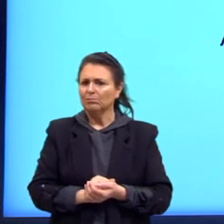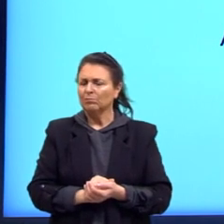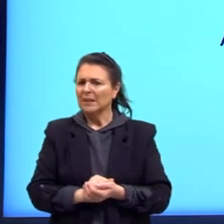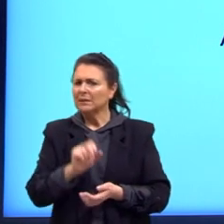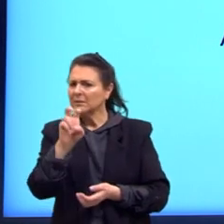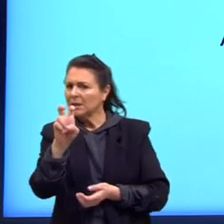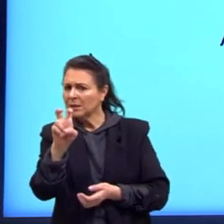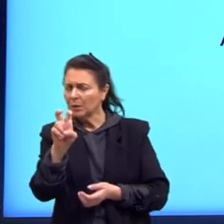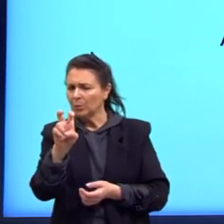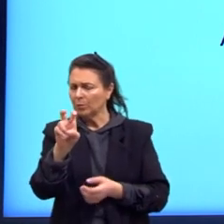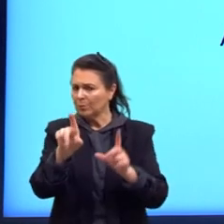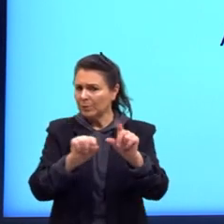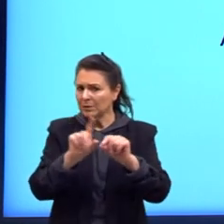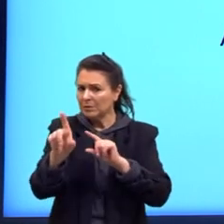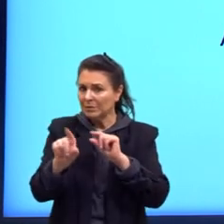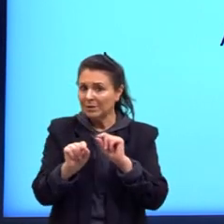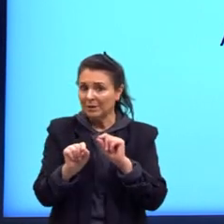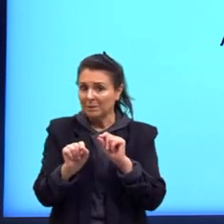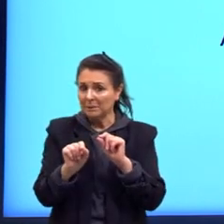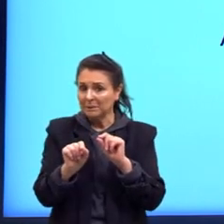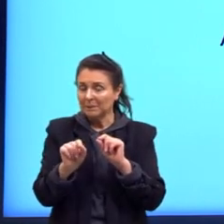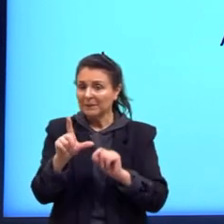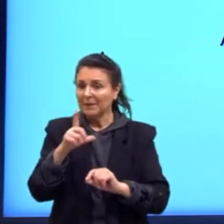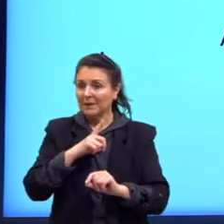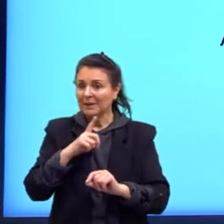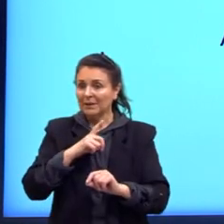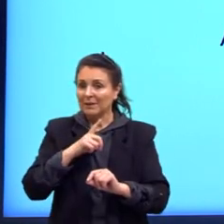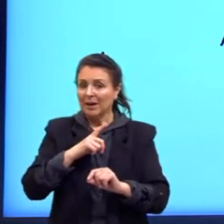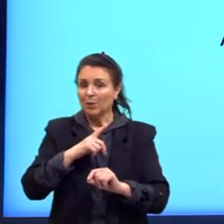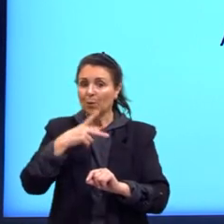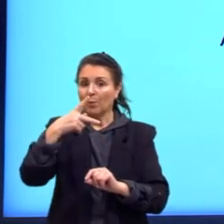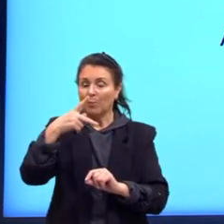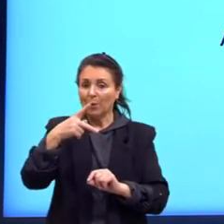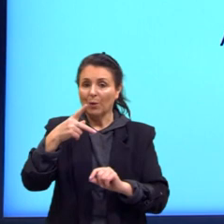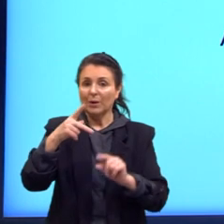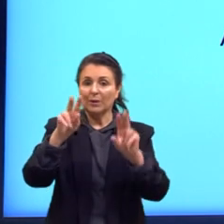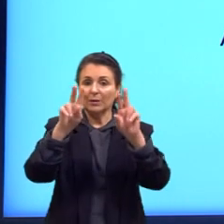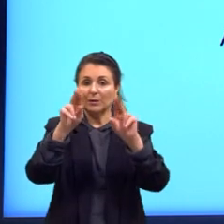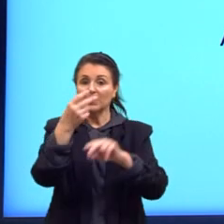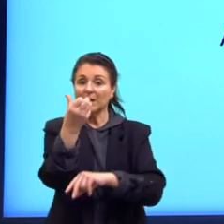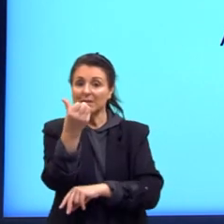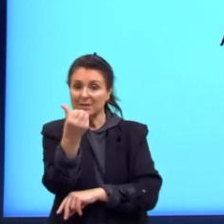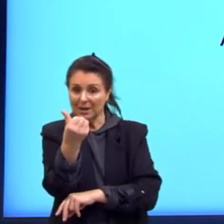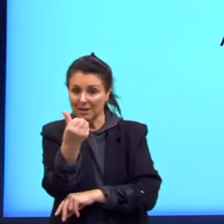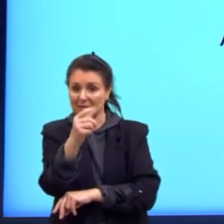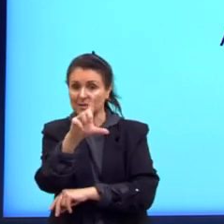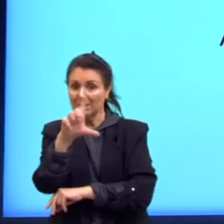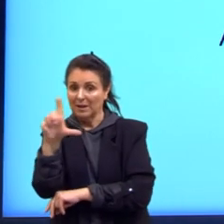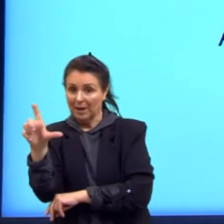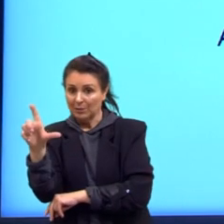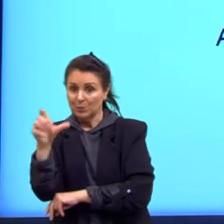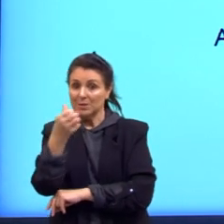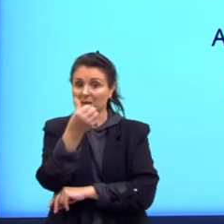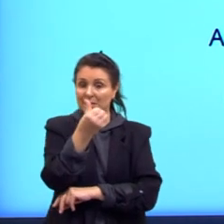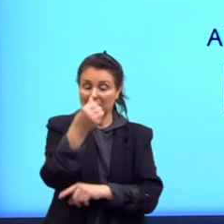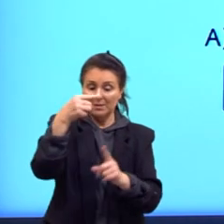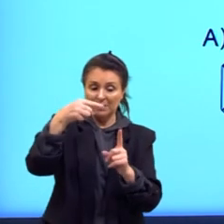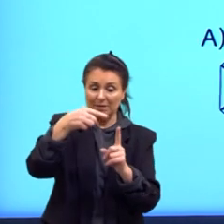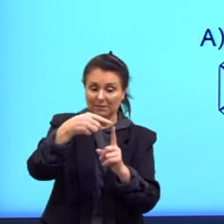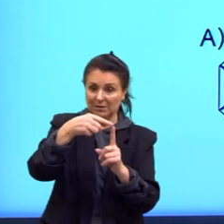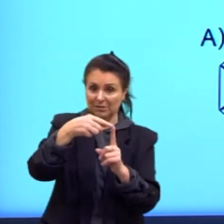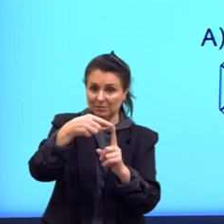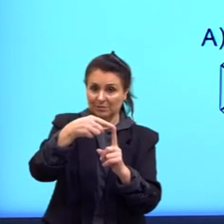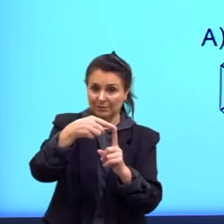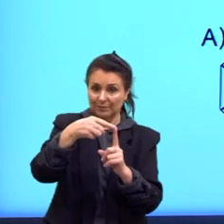nossas alternativas então nós temos aqui o polígono então com 6 lados e 6 vértices né E